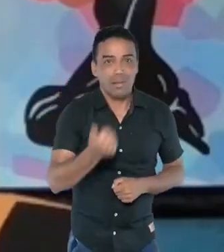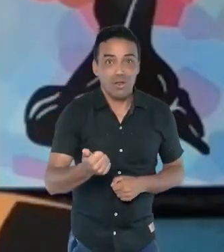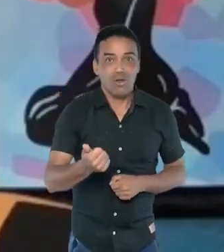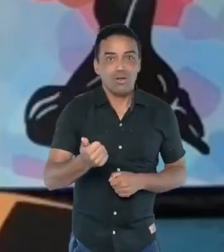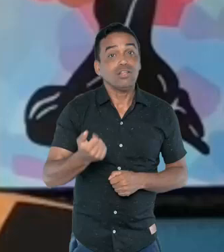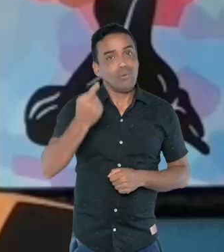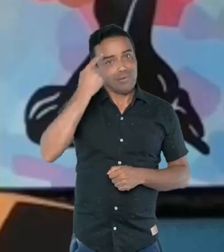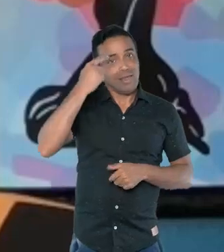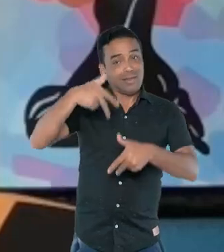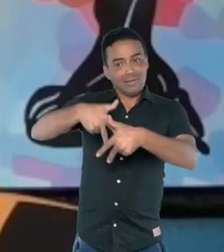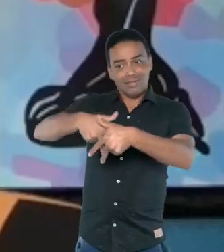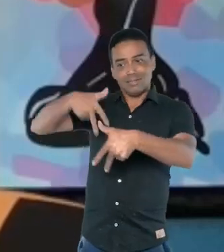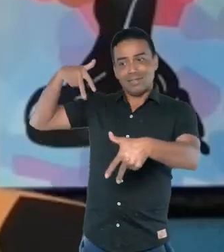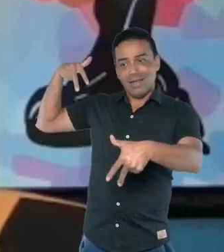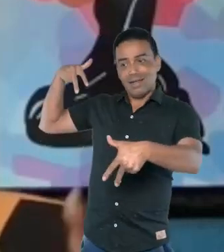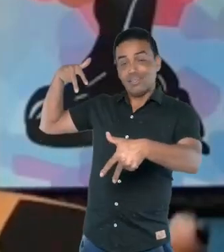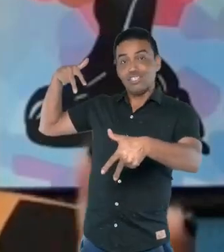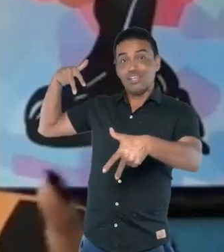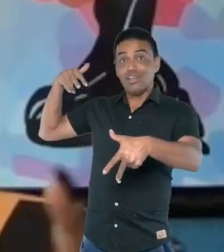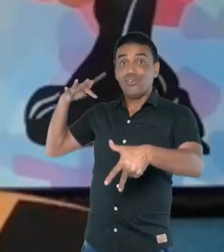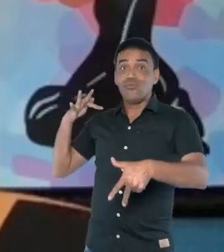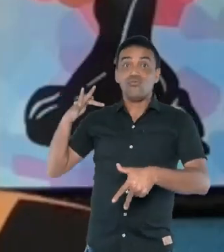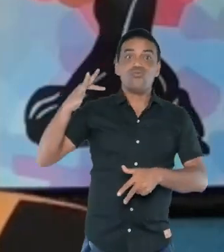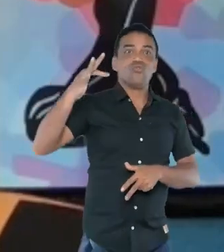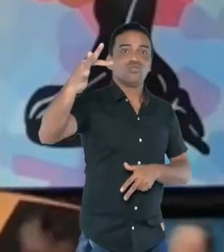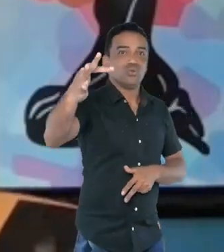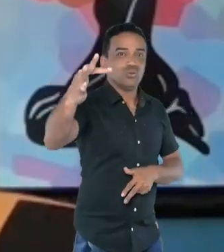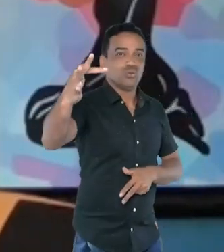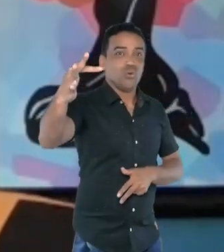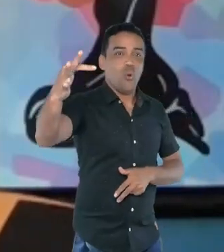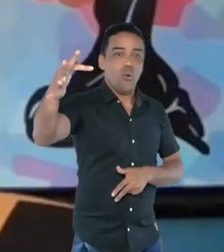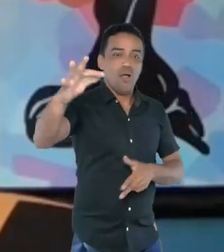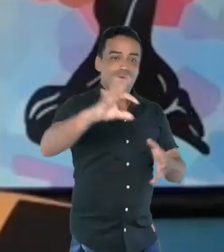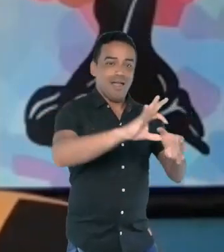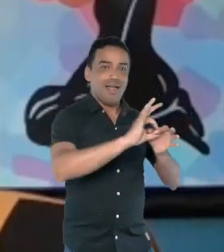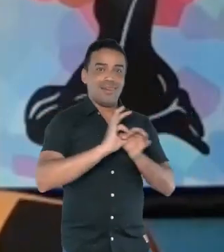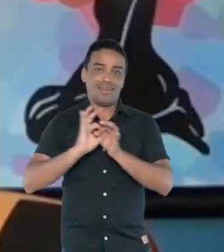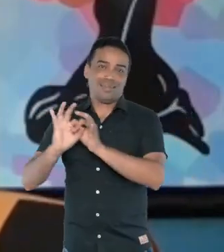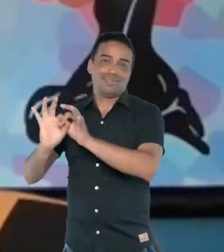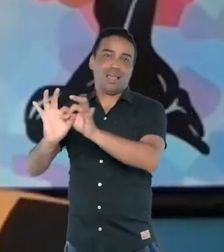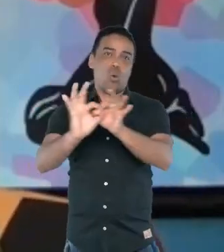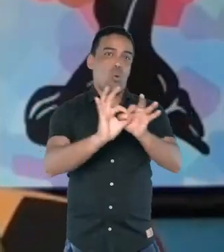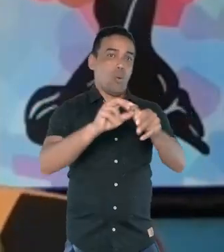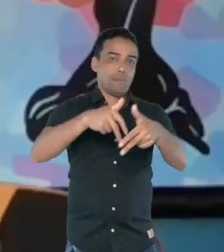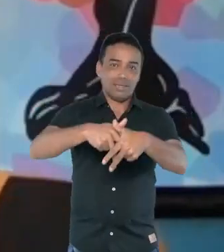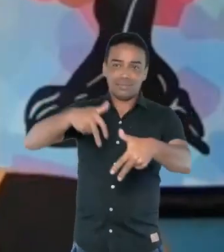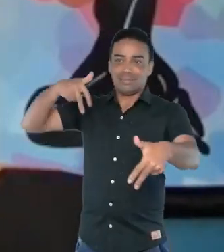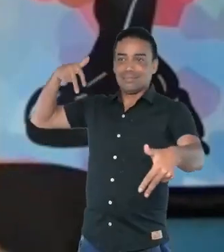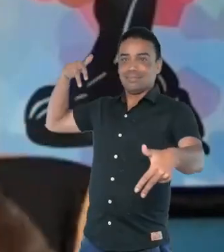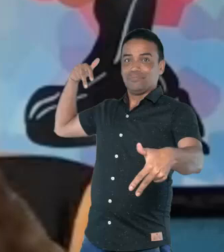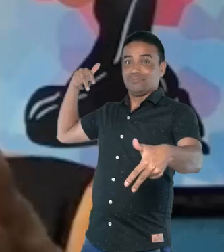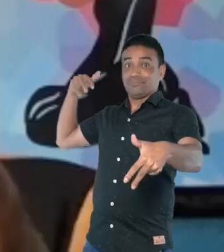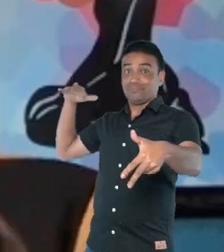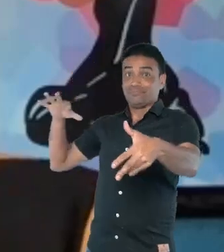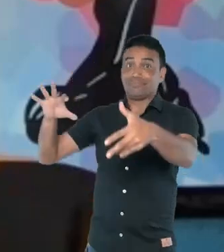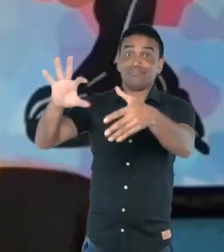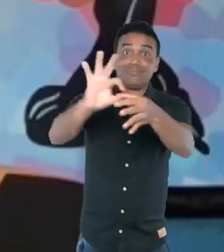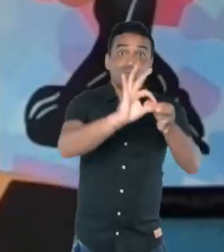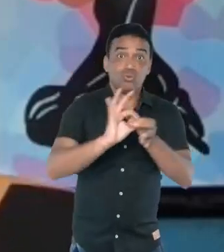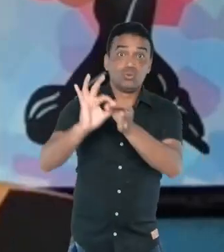ancestralidade do futuro é fazer essa junção, né, e nos coloca